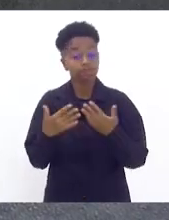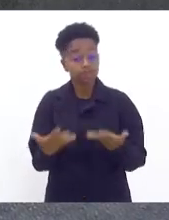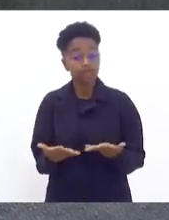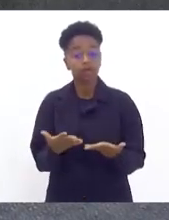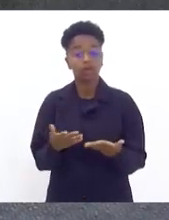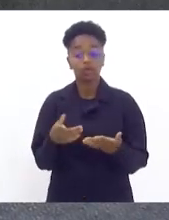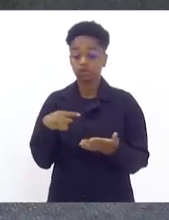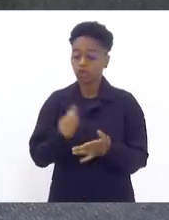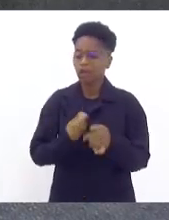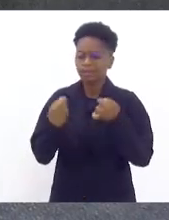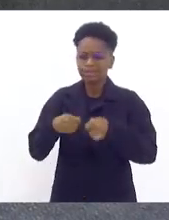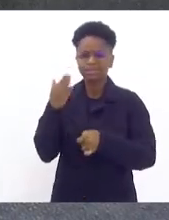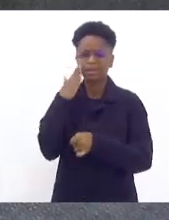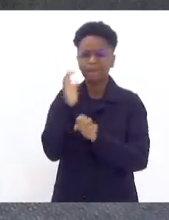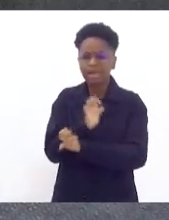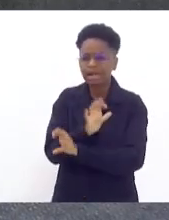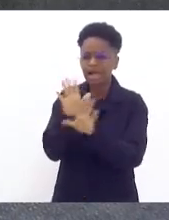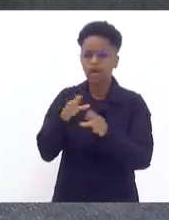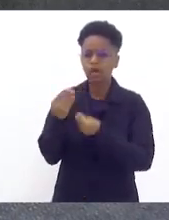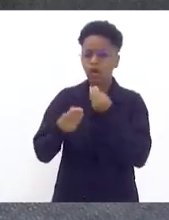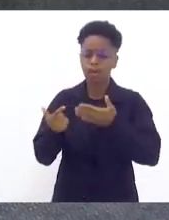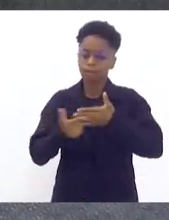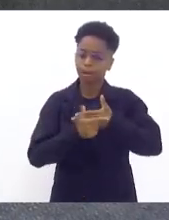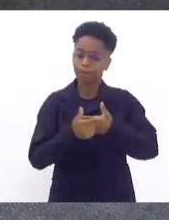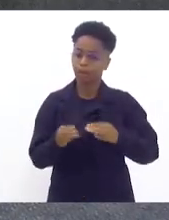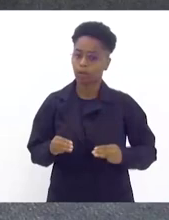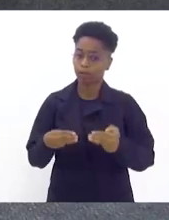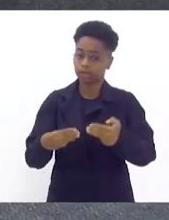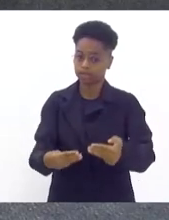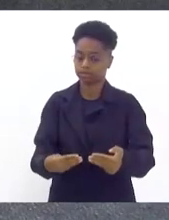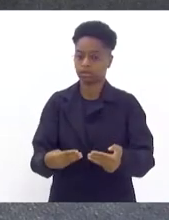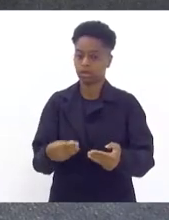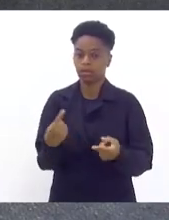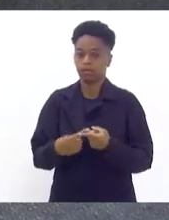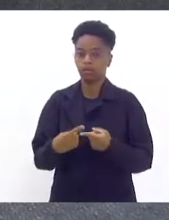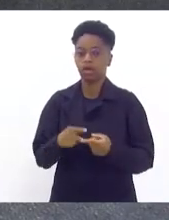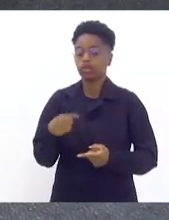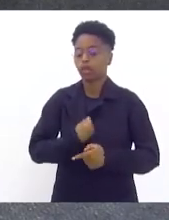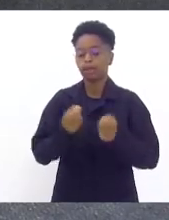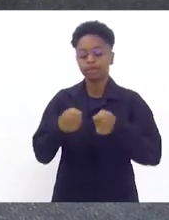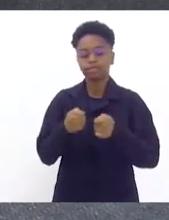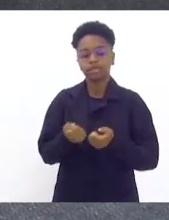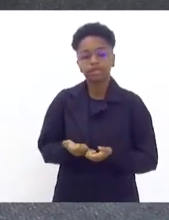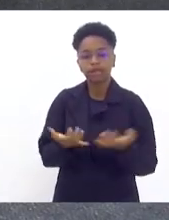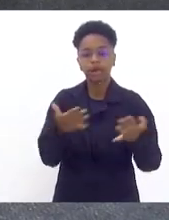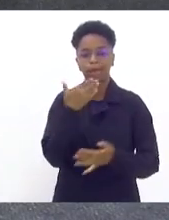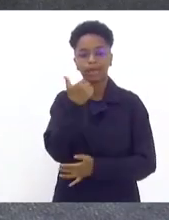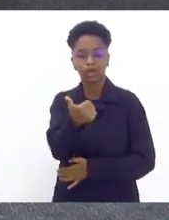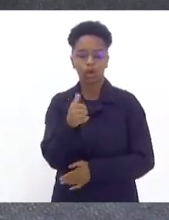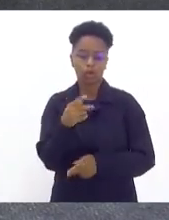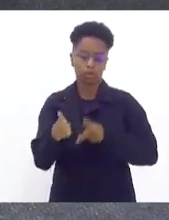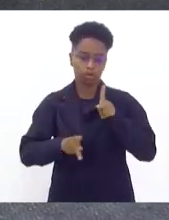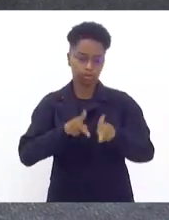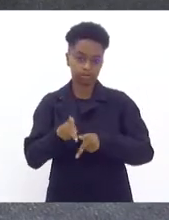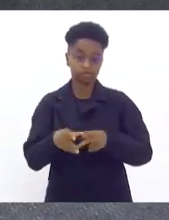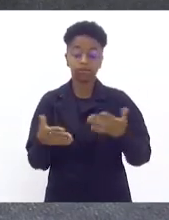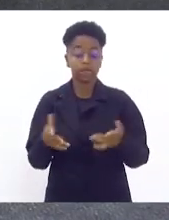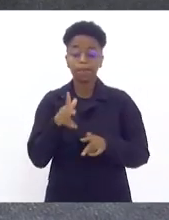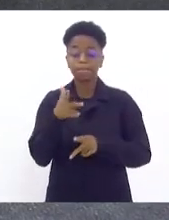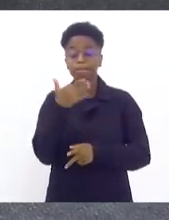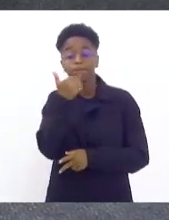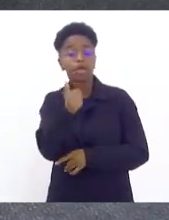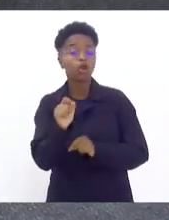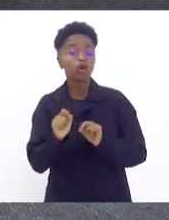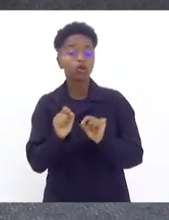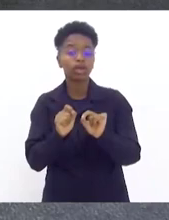gente tenha clareza. O papel do Ministério é fazer o que é melhor para a população. E o que é melhor para a